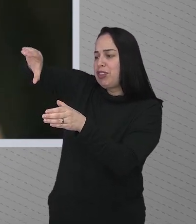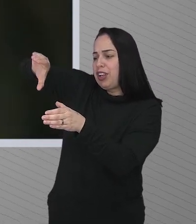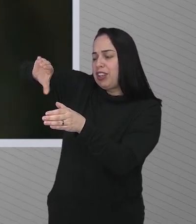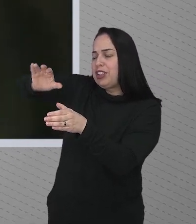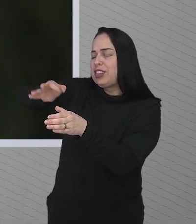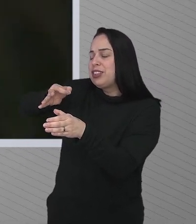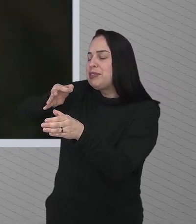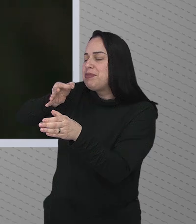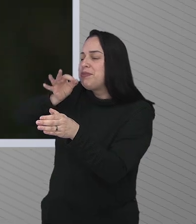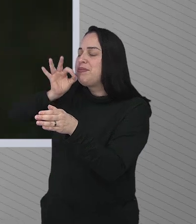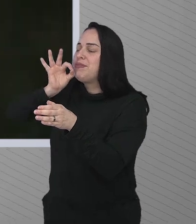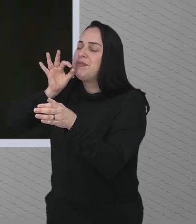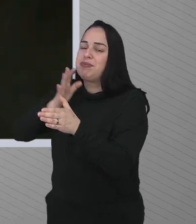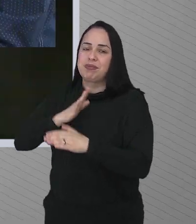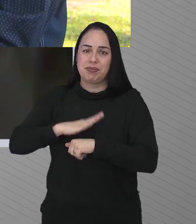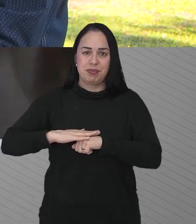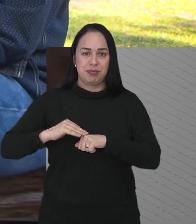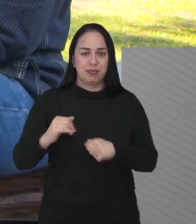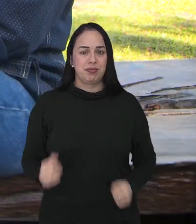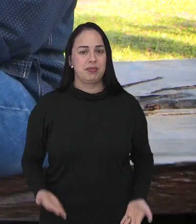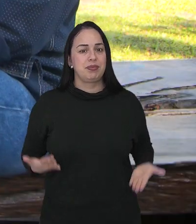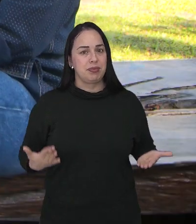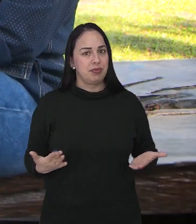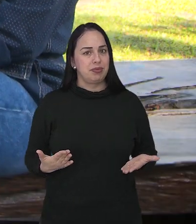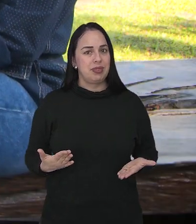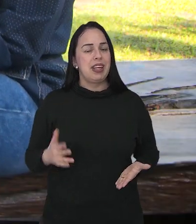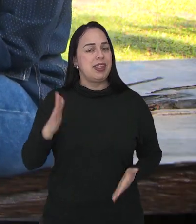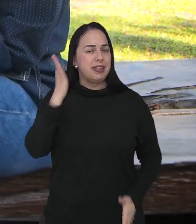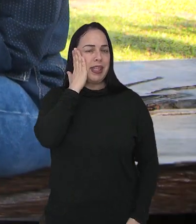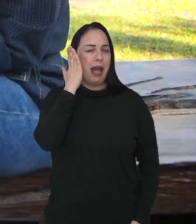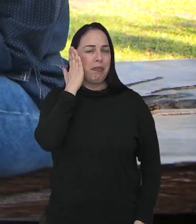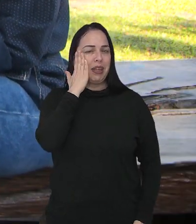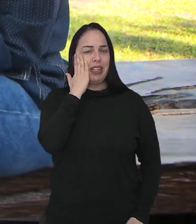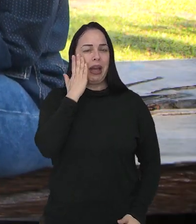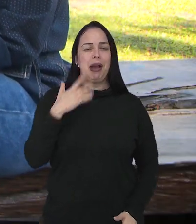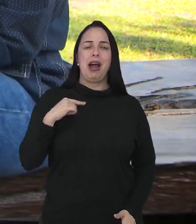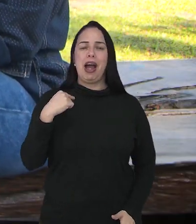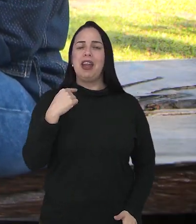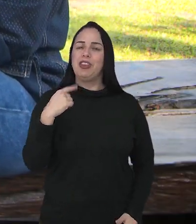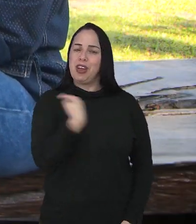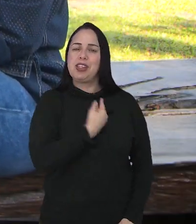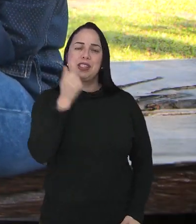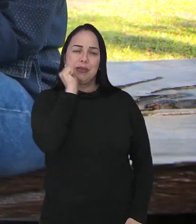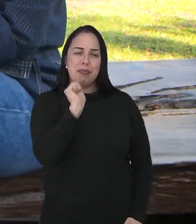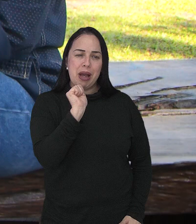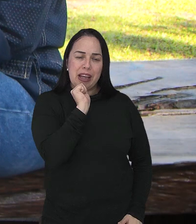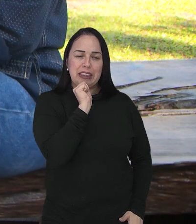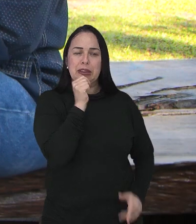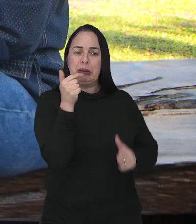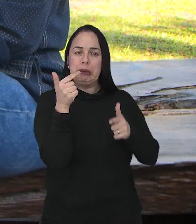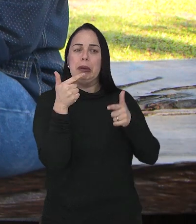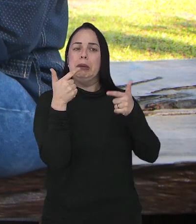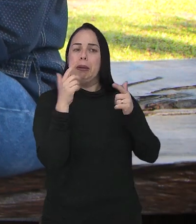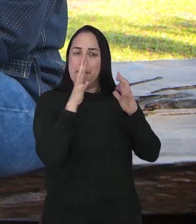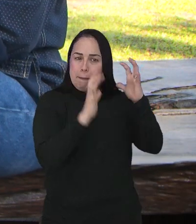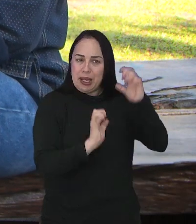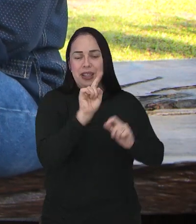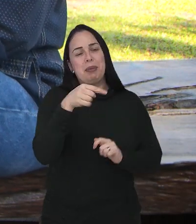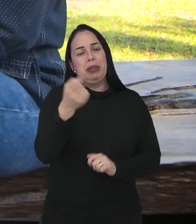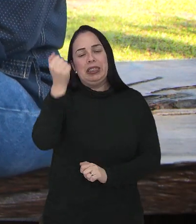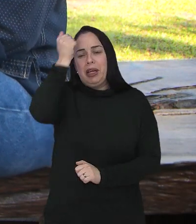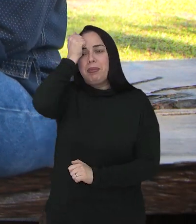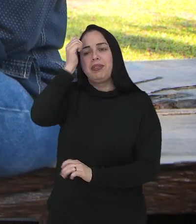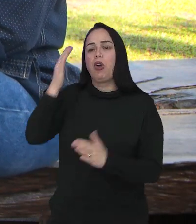faz tudo com carinho. Aquela culpa que toda mãe Aquela carrega. culpa da mãe, mas que hoje eu tento lidar com isso de outra forma,